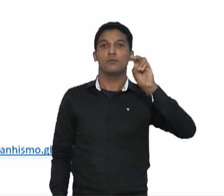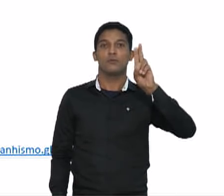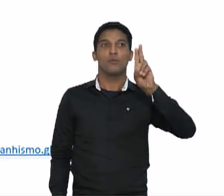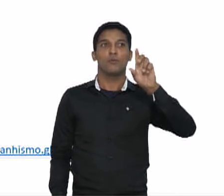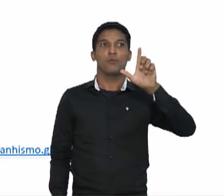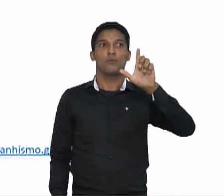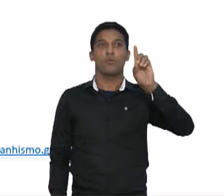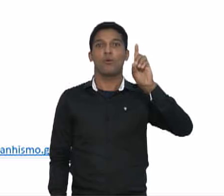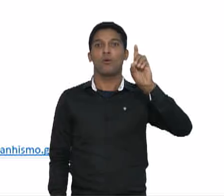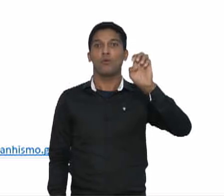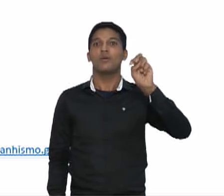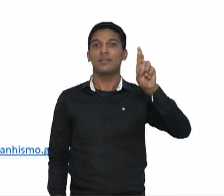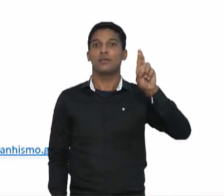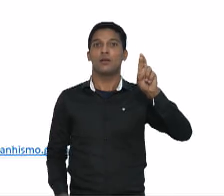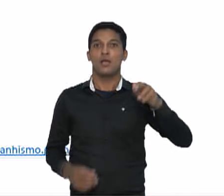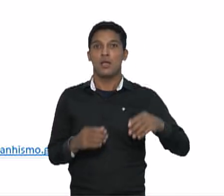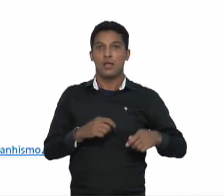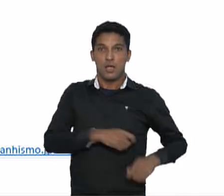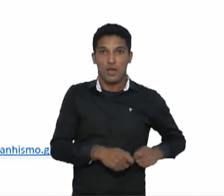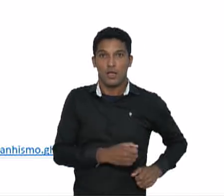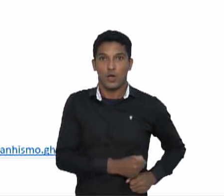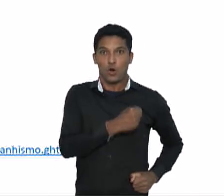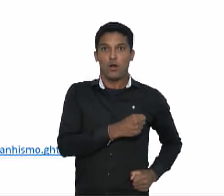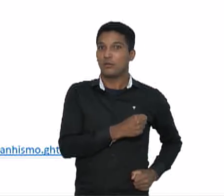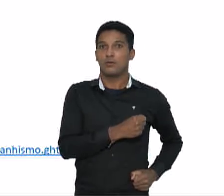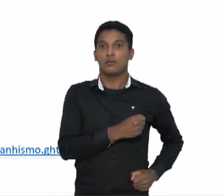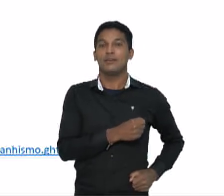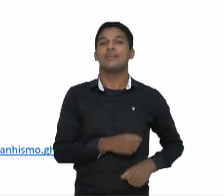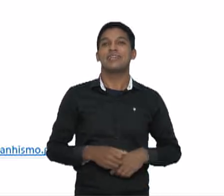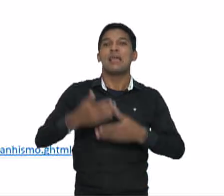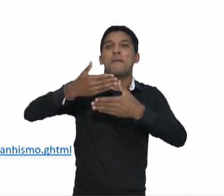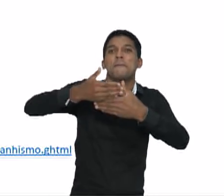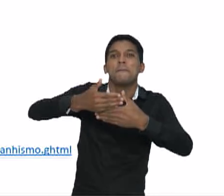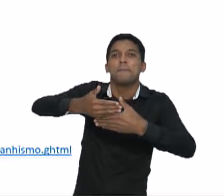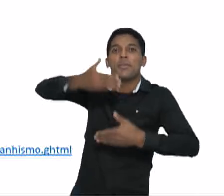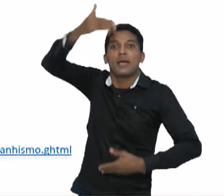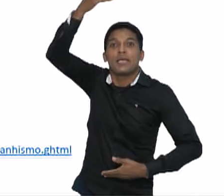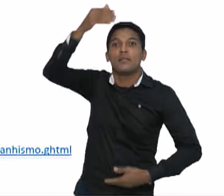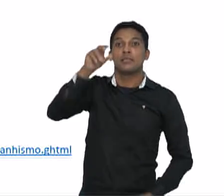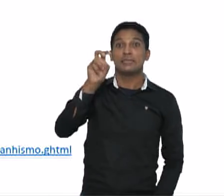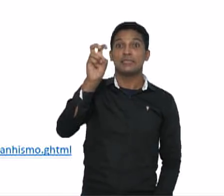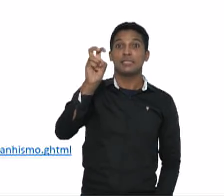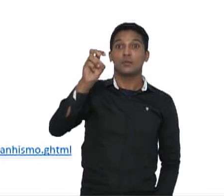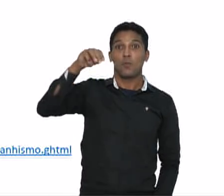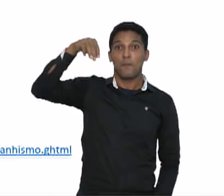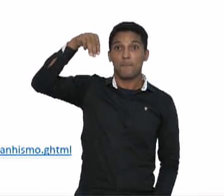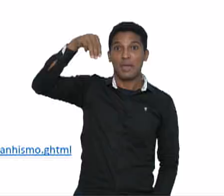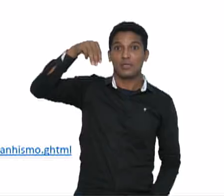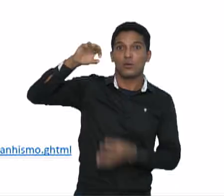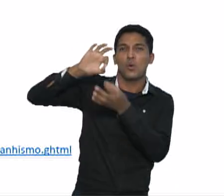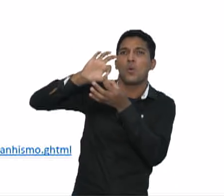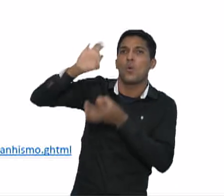disputado sem corda, em paredes de 5 metros de altura, protegidas por colchões de segurança na